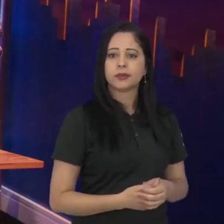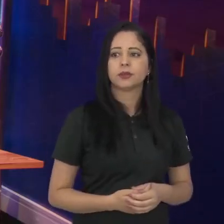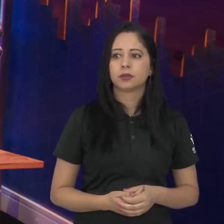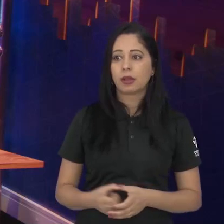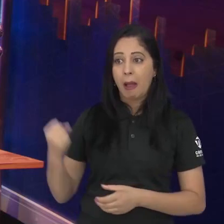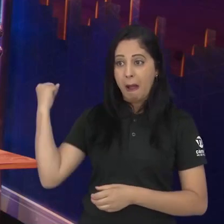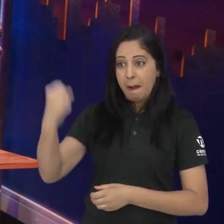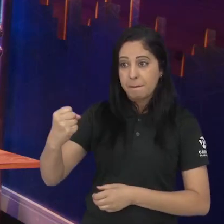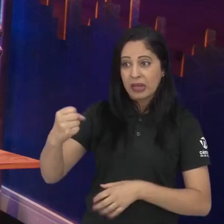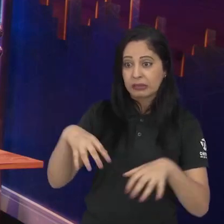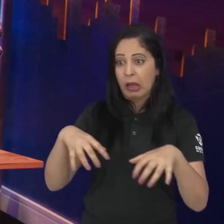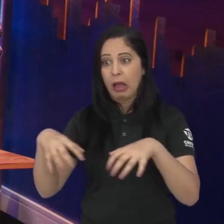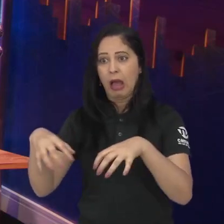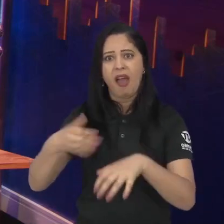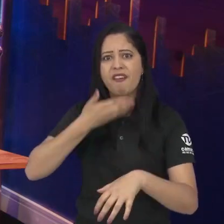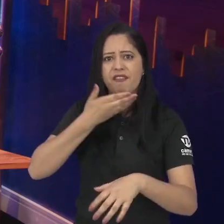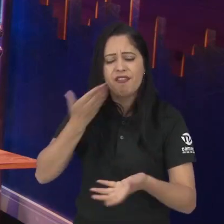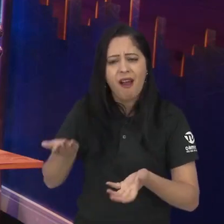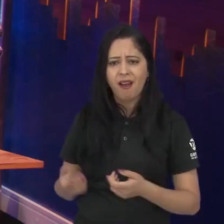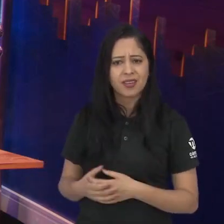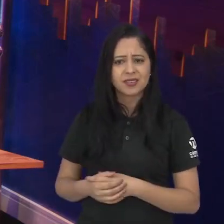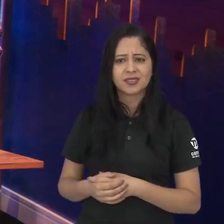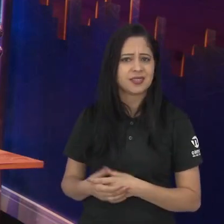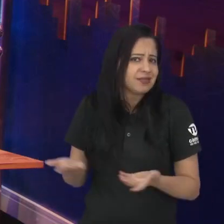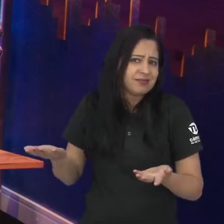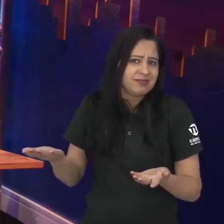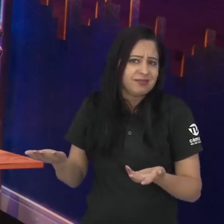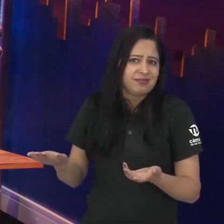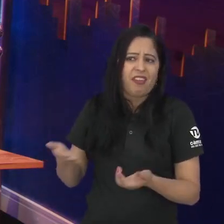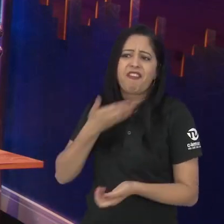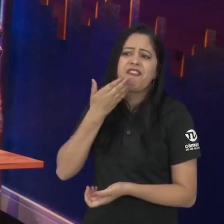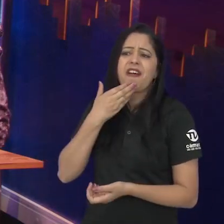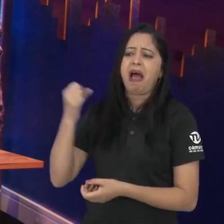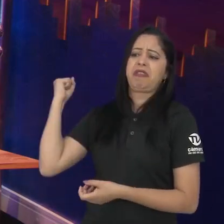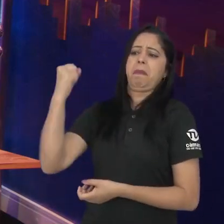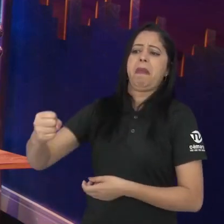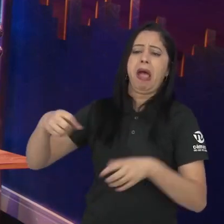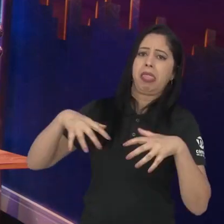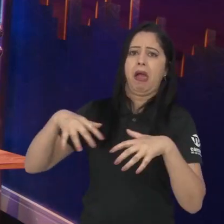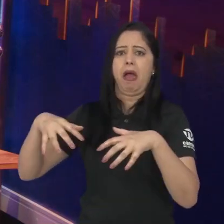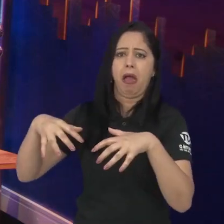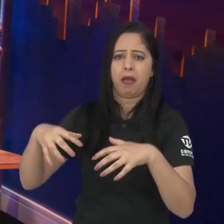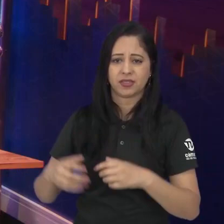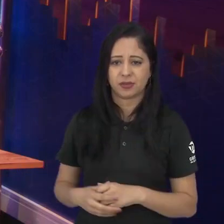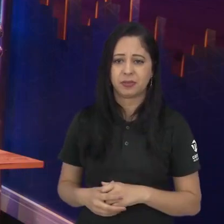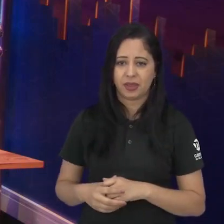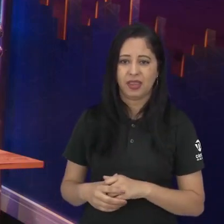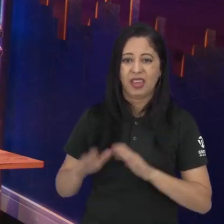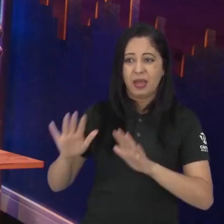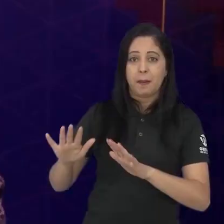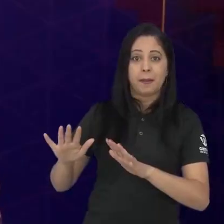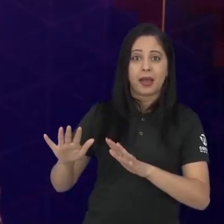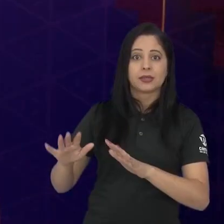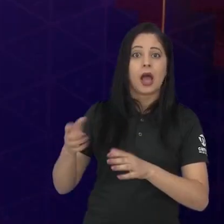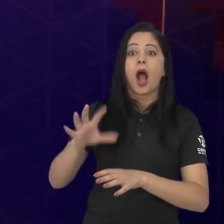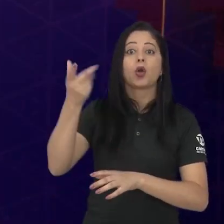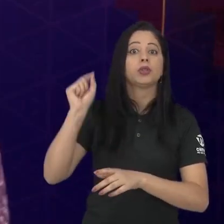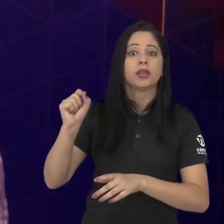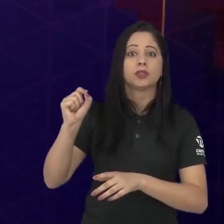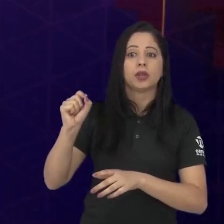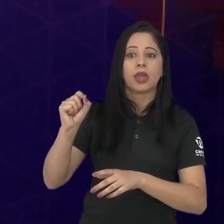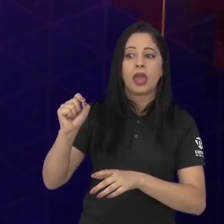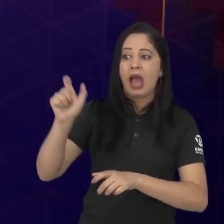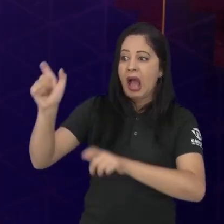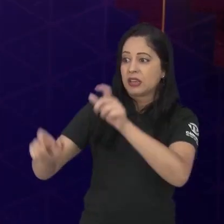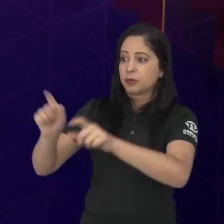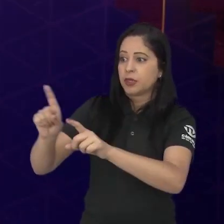é facinho. Olha só. O menor dos problemas, né? E, tipo, a galera começa a se isolar e